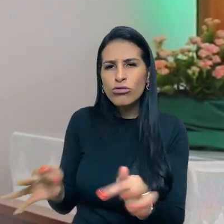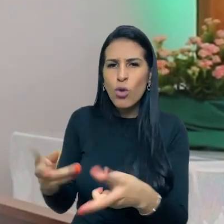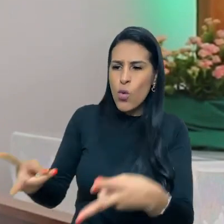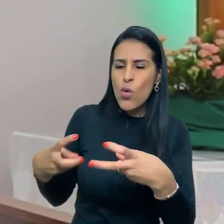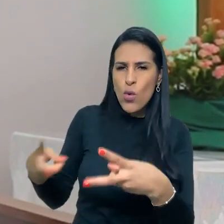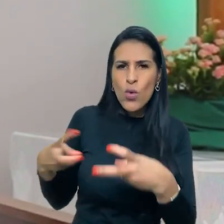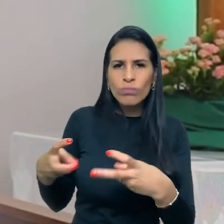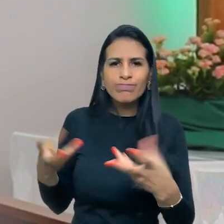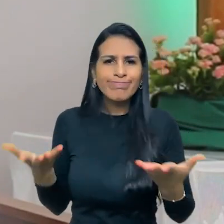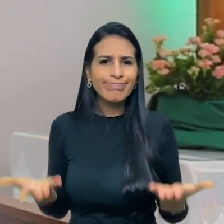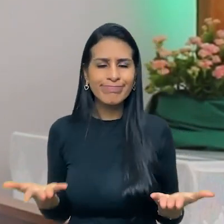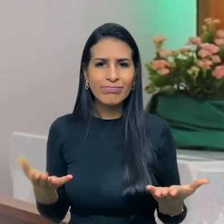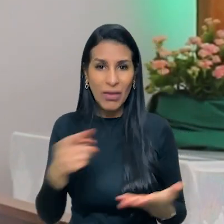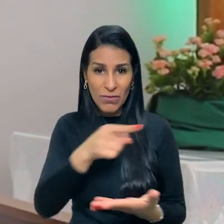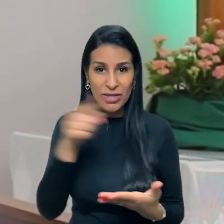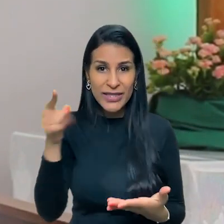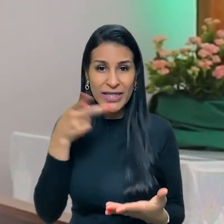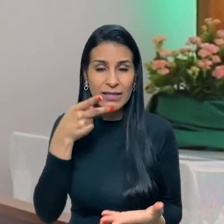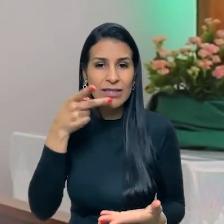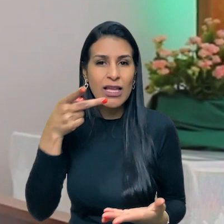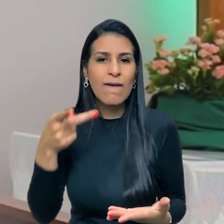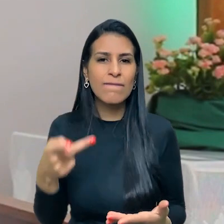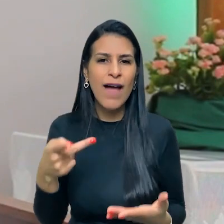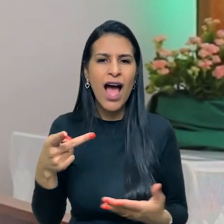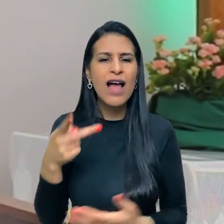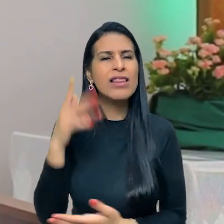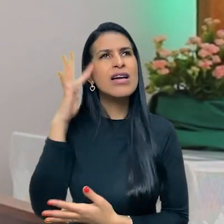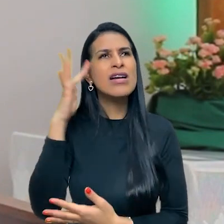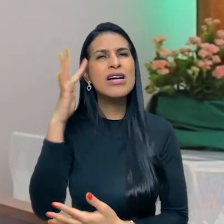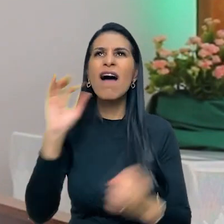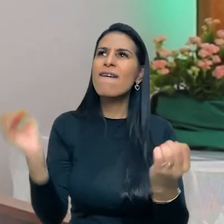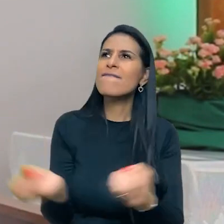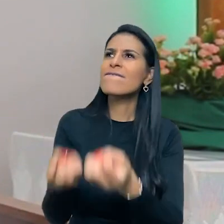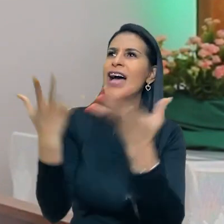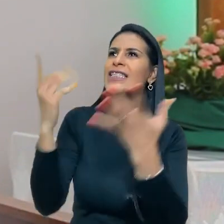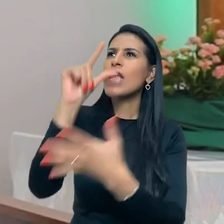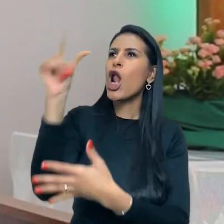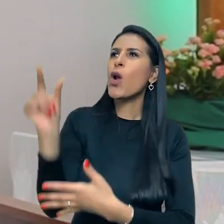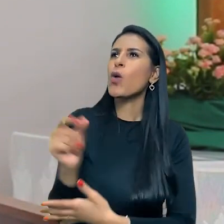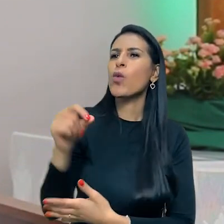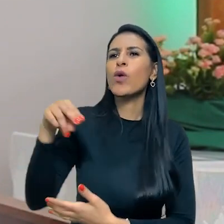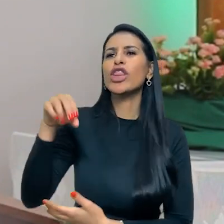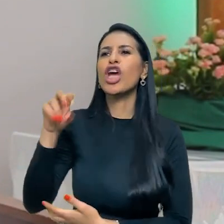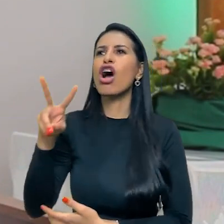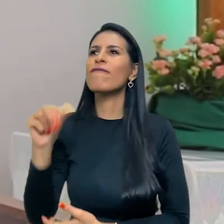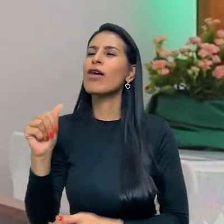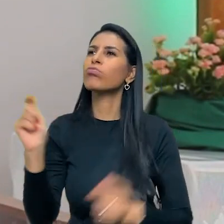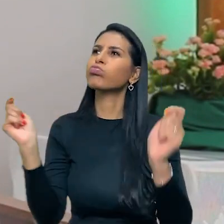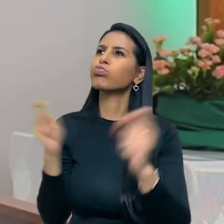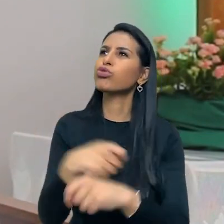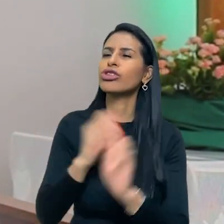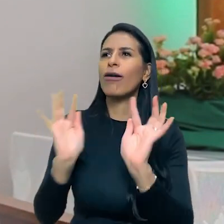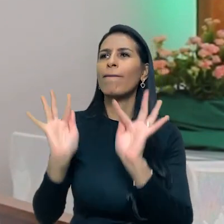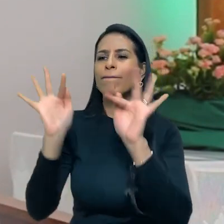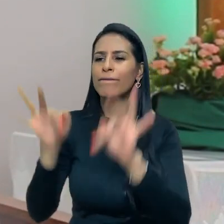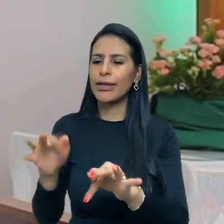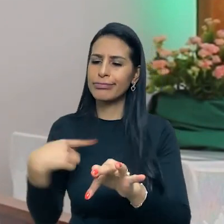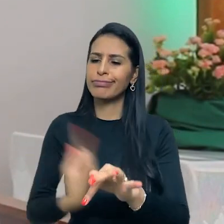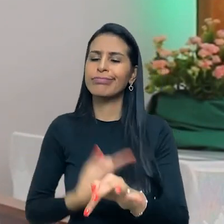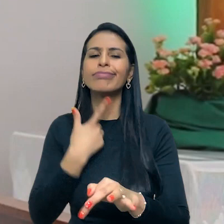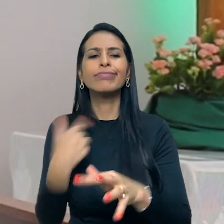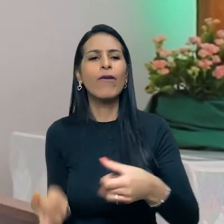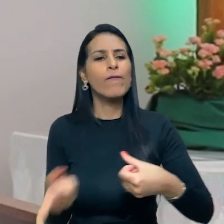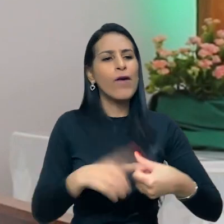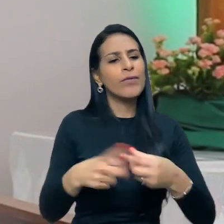país. Vocês dizem: quem dera que a festa da lua nova já tivesse terminado para que